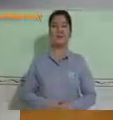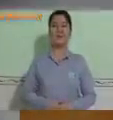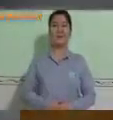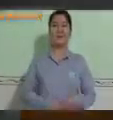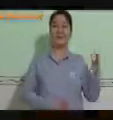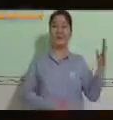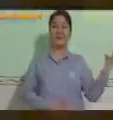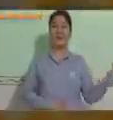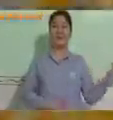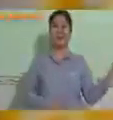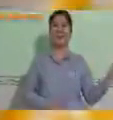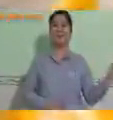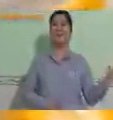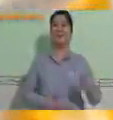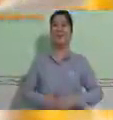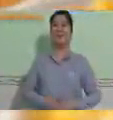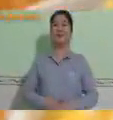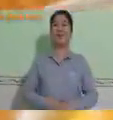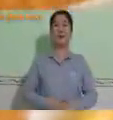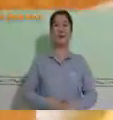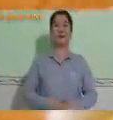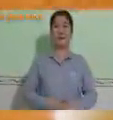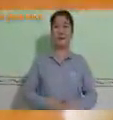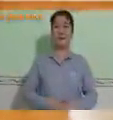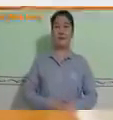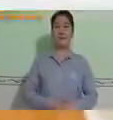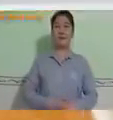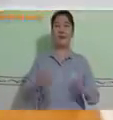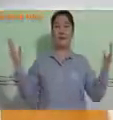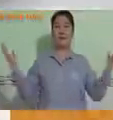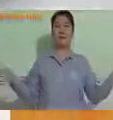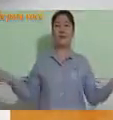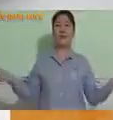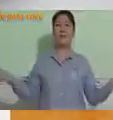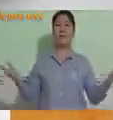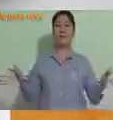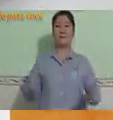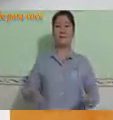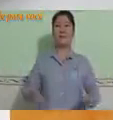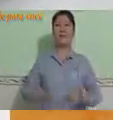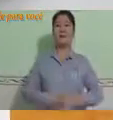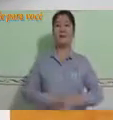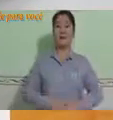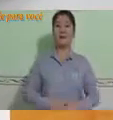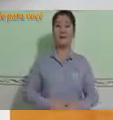também possuem muito açúcar e gordura, como ketchup, bolachas e chips, por